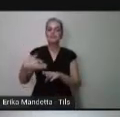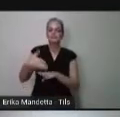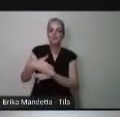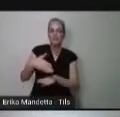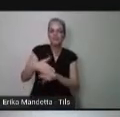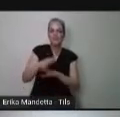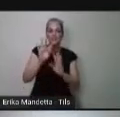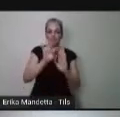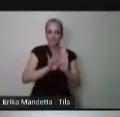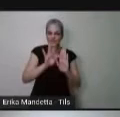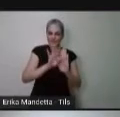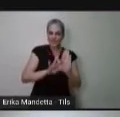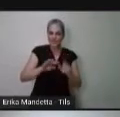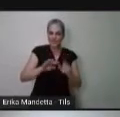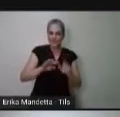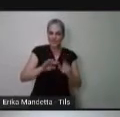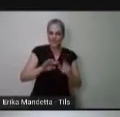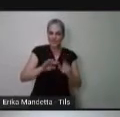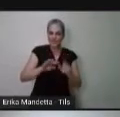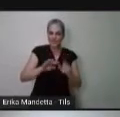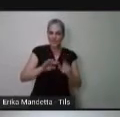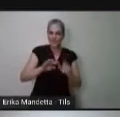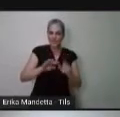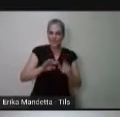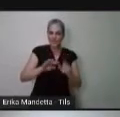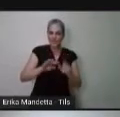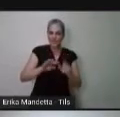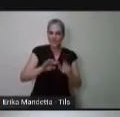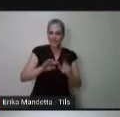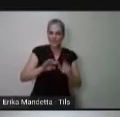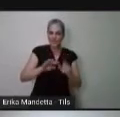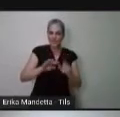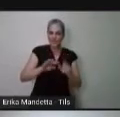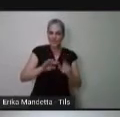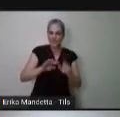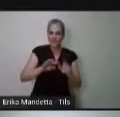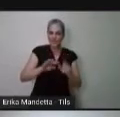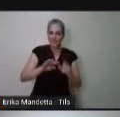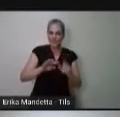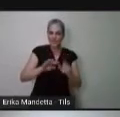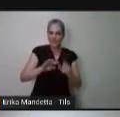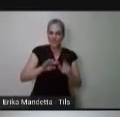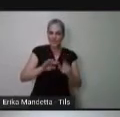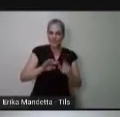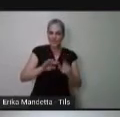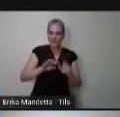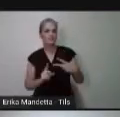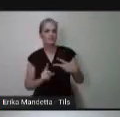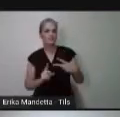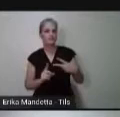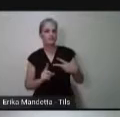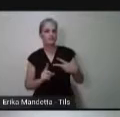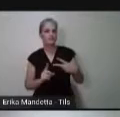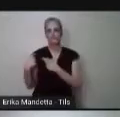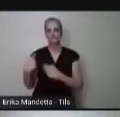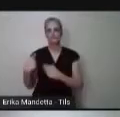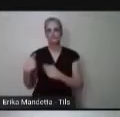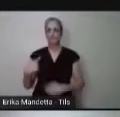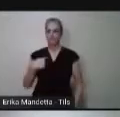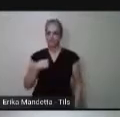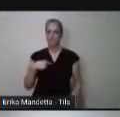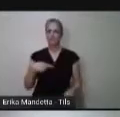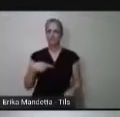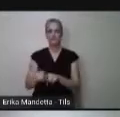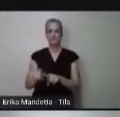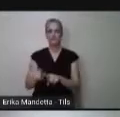unidade 2, responsáveis também estão eu e a professora Josiane Jasquebus, em que nós vamos